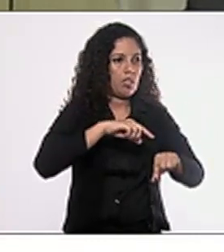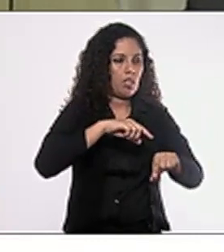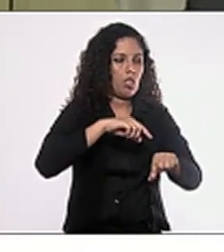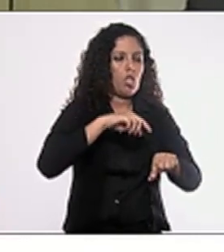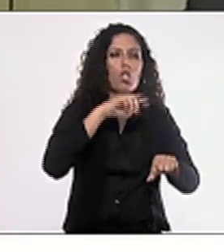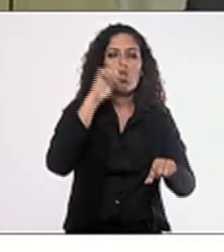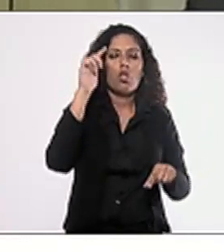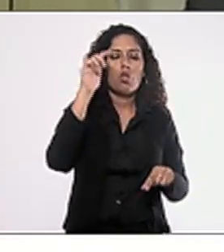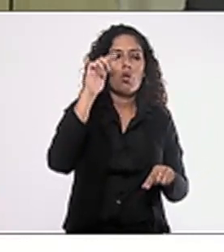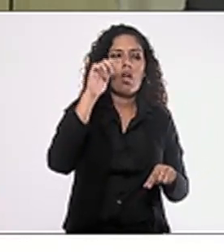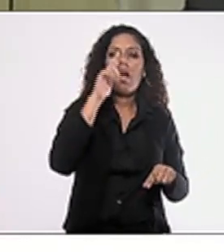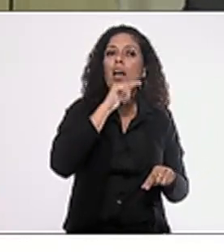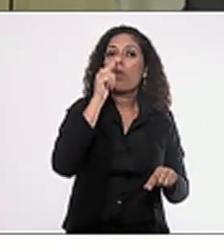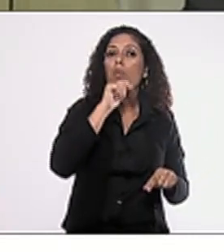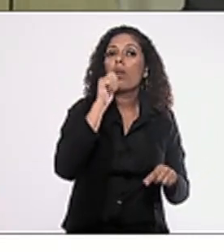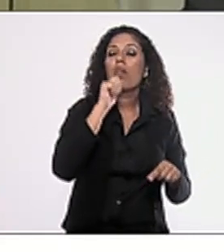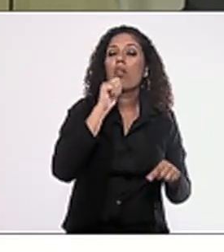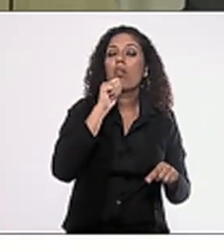seu apartamento gastou.